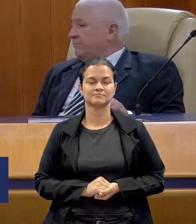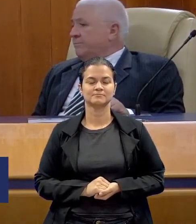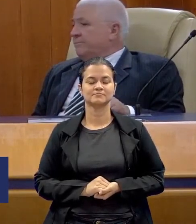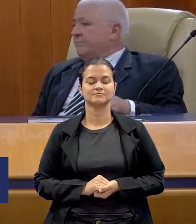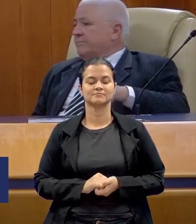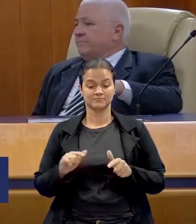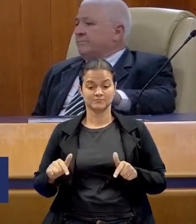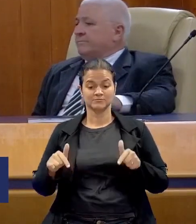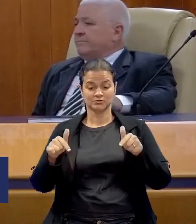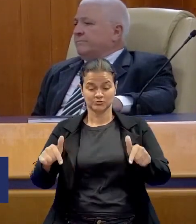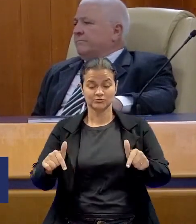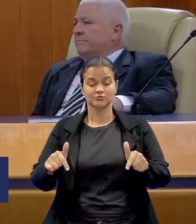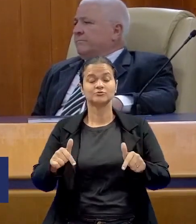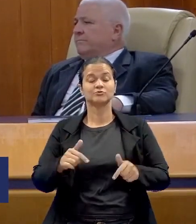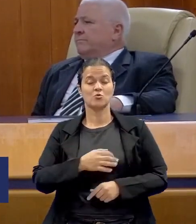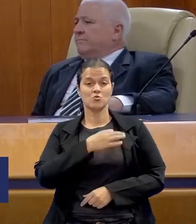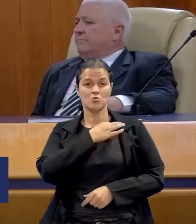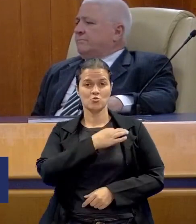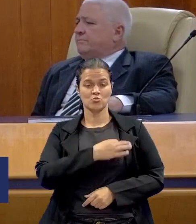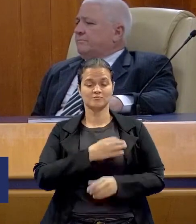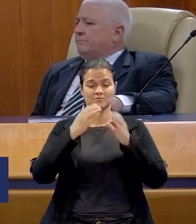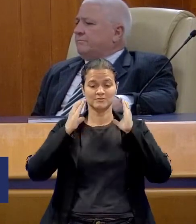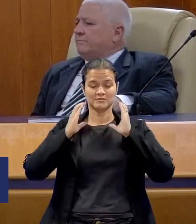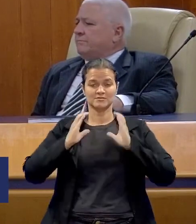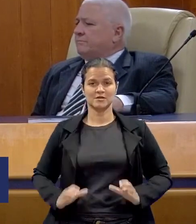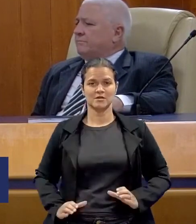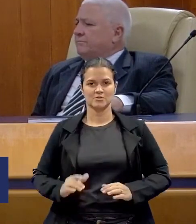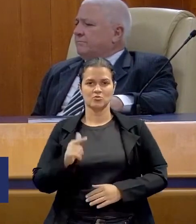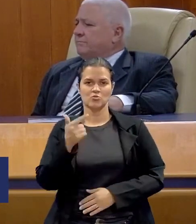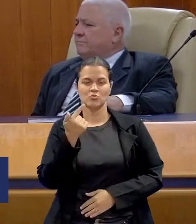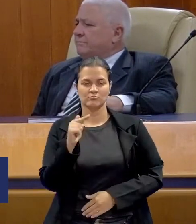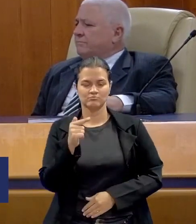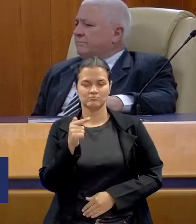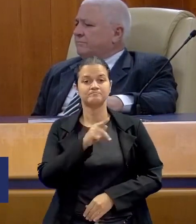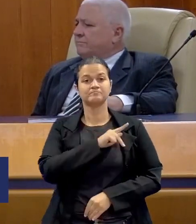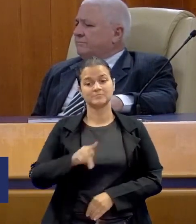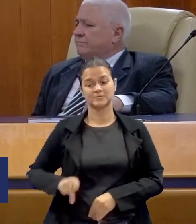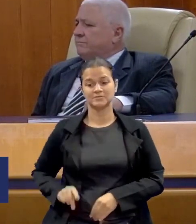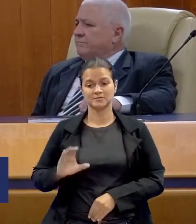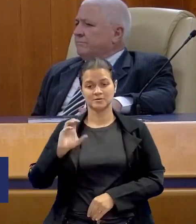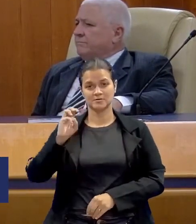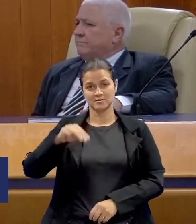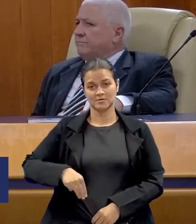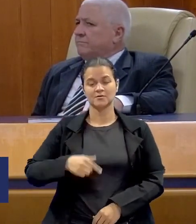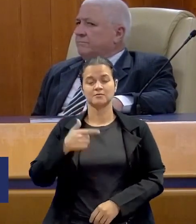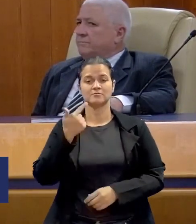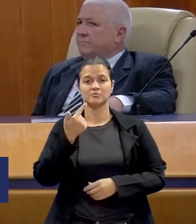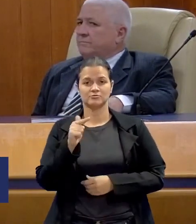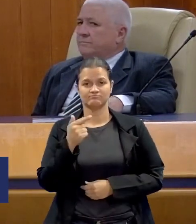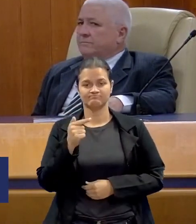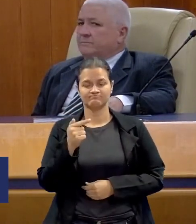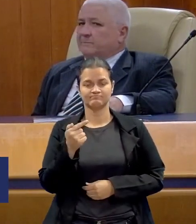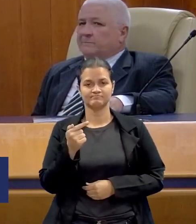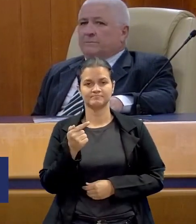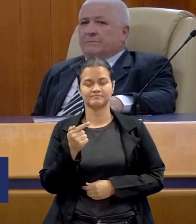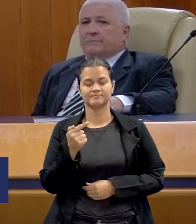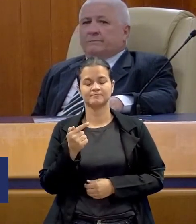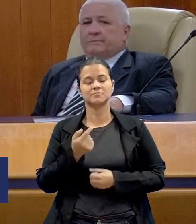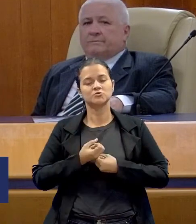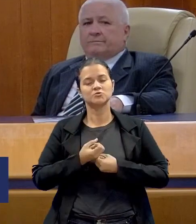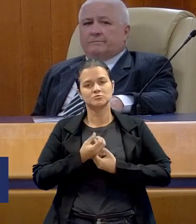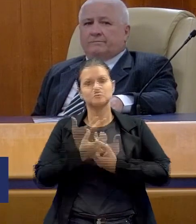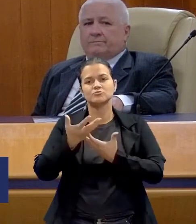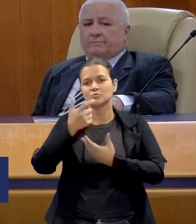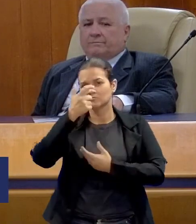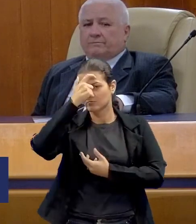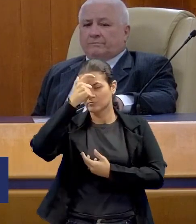Diploma honorífico de cidadão goianiense, presidente da Câmara Municipal de Goiânia, expressando o